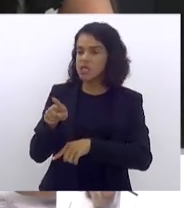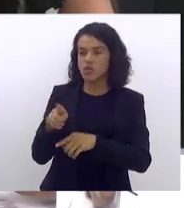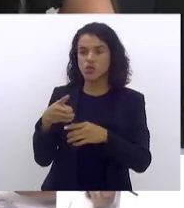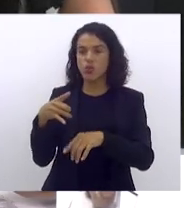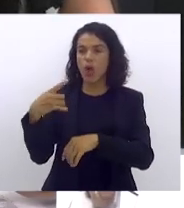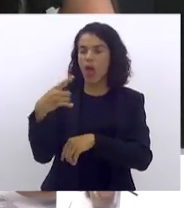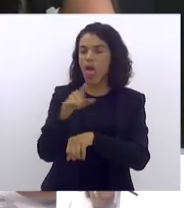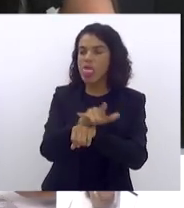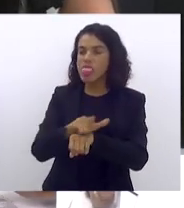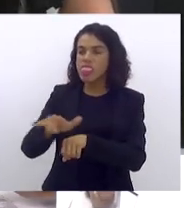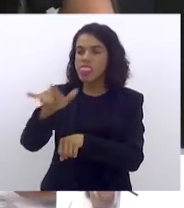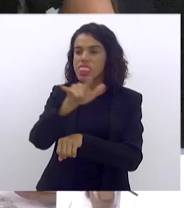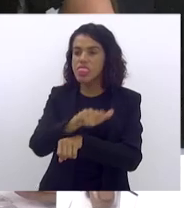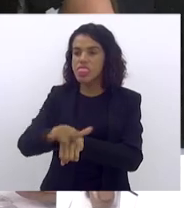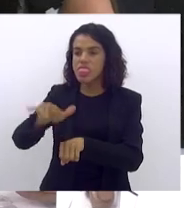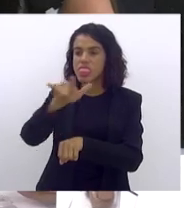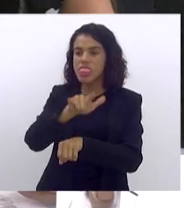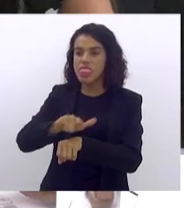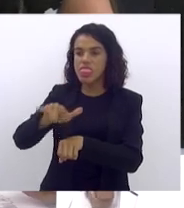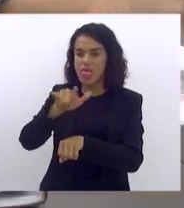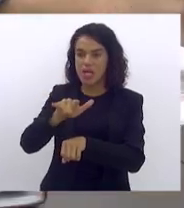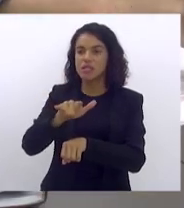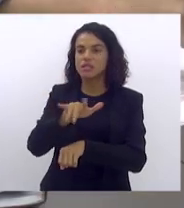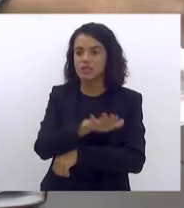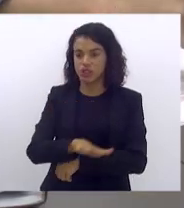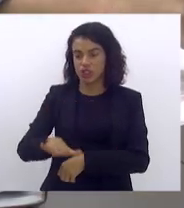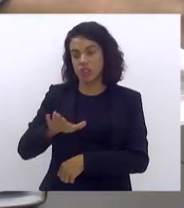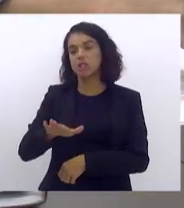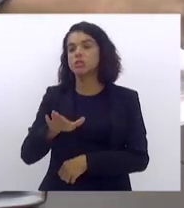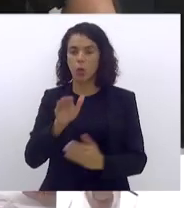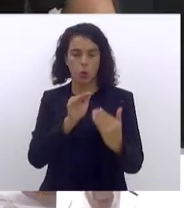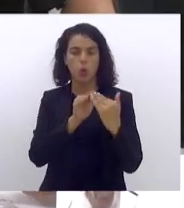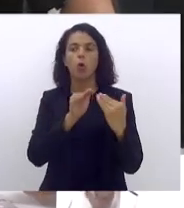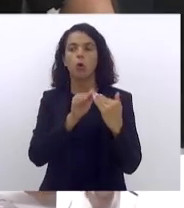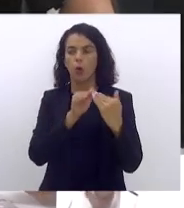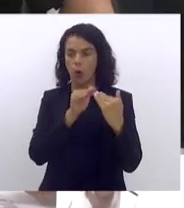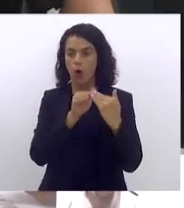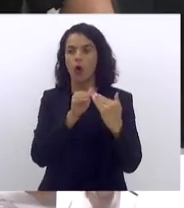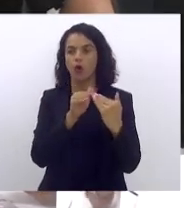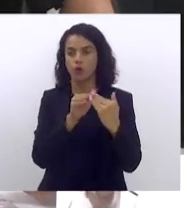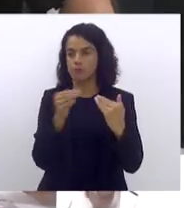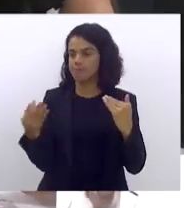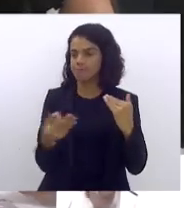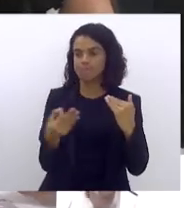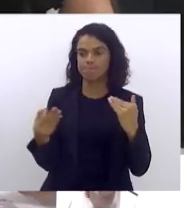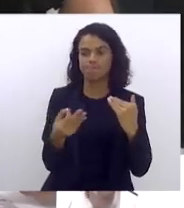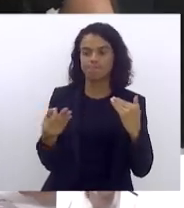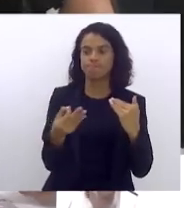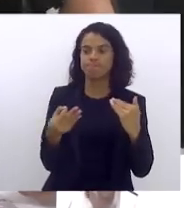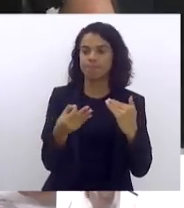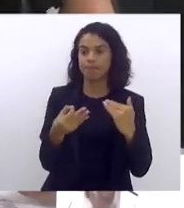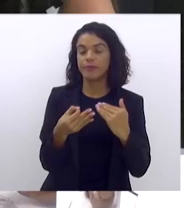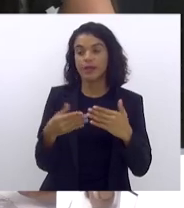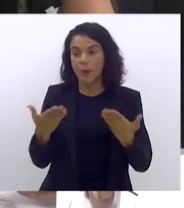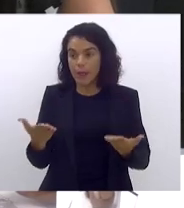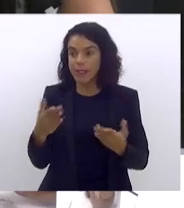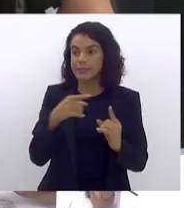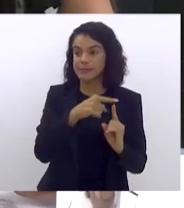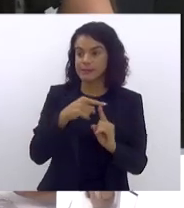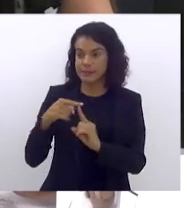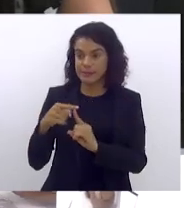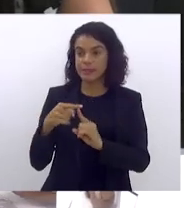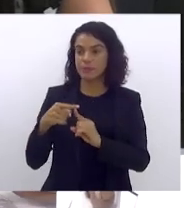quer dizer, quando você coloca para a criança... E quer dizer que eu concordo infantil, completamente não, comigo. Isso é... Então, então, esse tipo